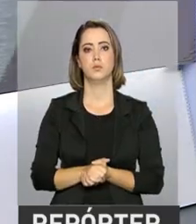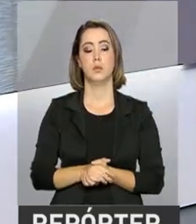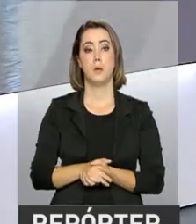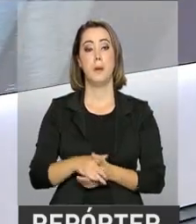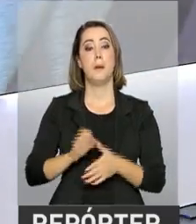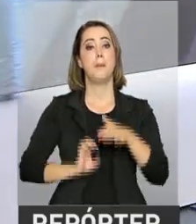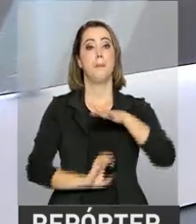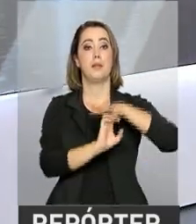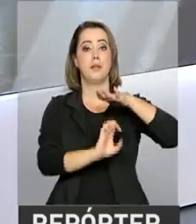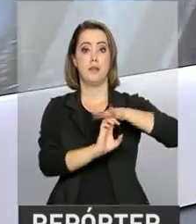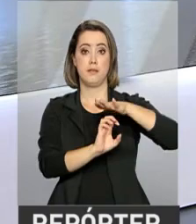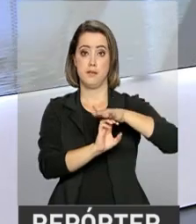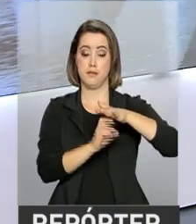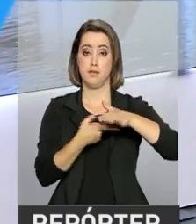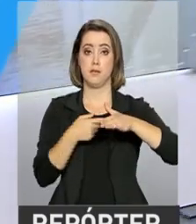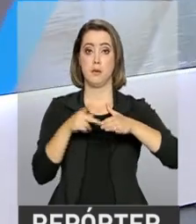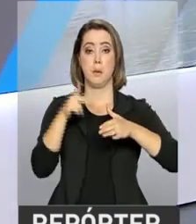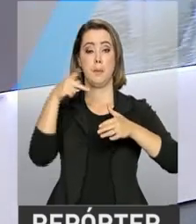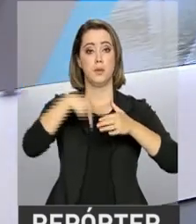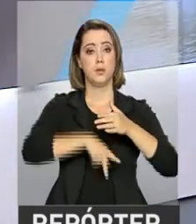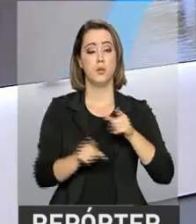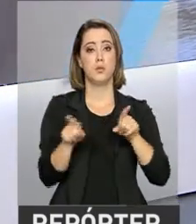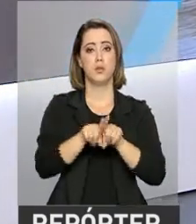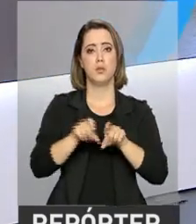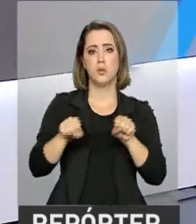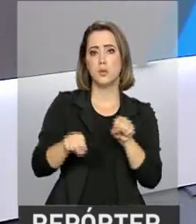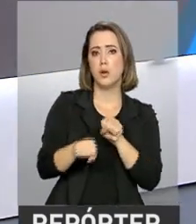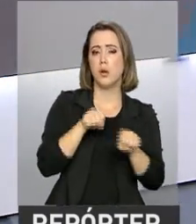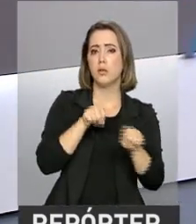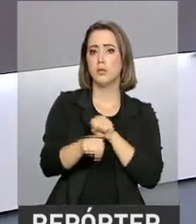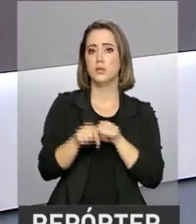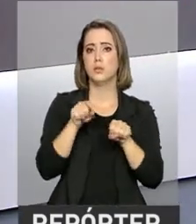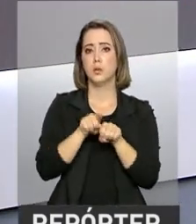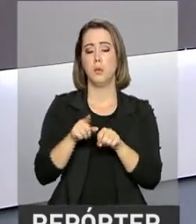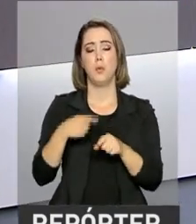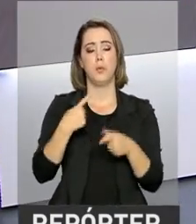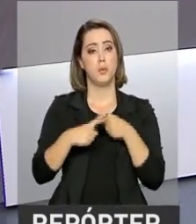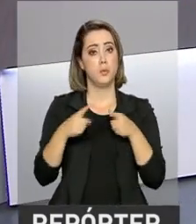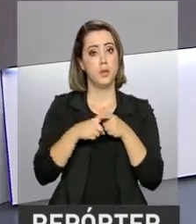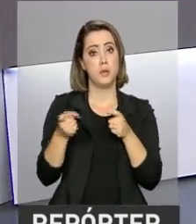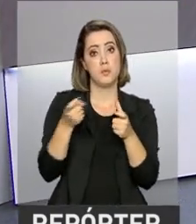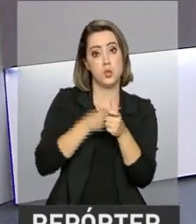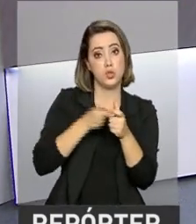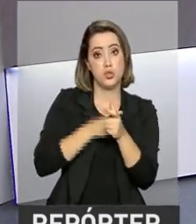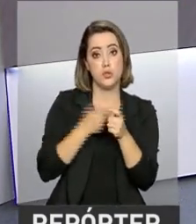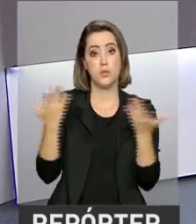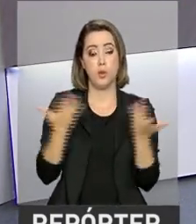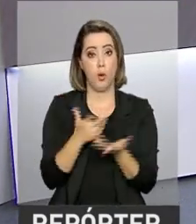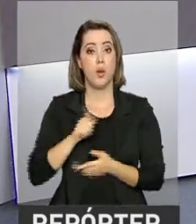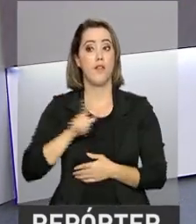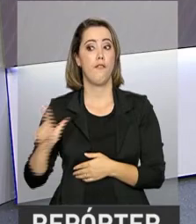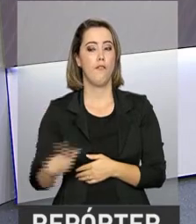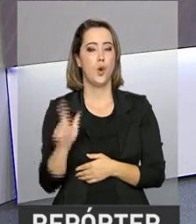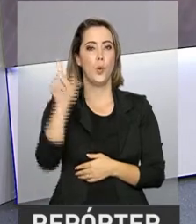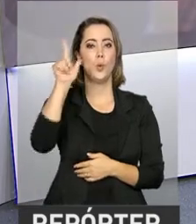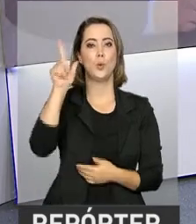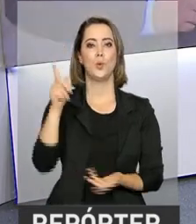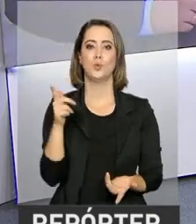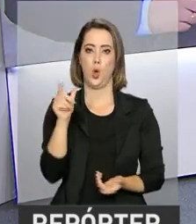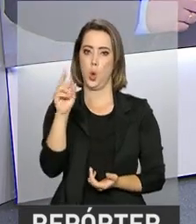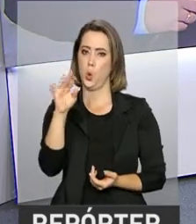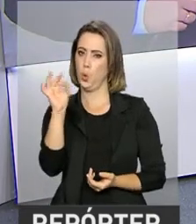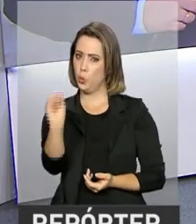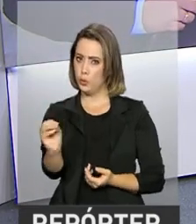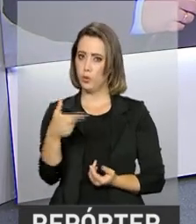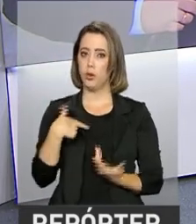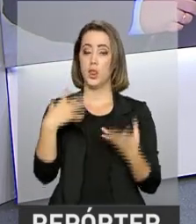petrobras conseguiu romper a onda de prejuízos e fechou o último trimestre de 2006 com lucro quem tem os detalhes para a gente